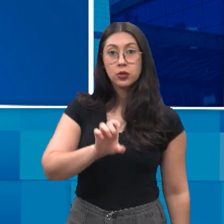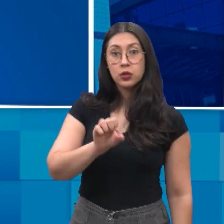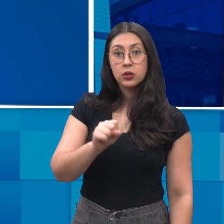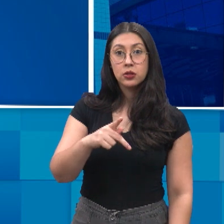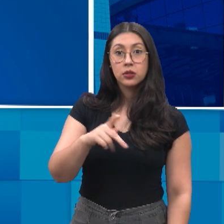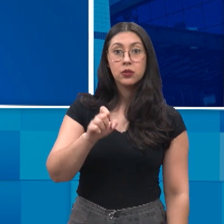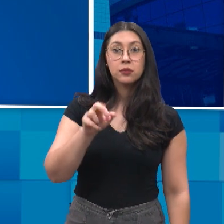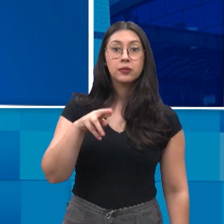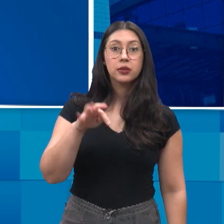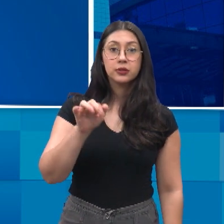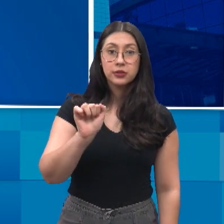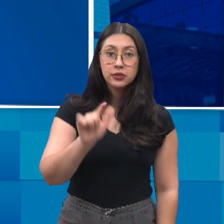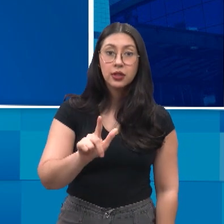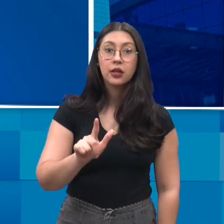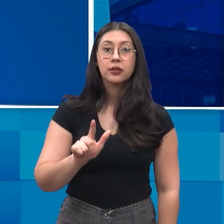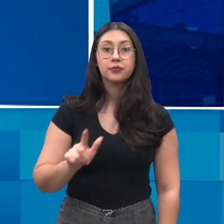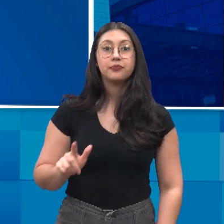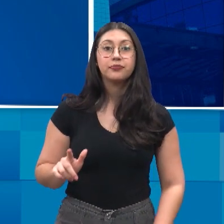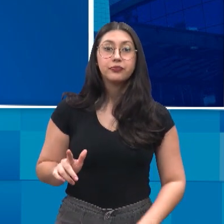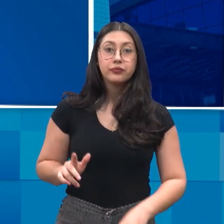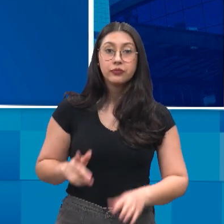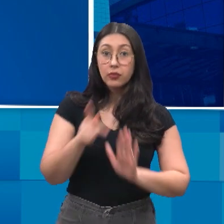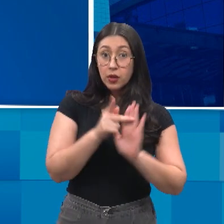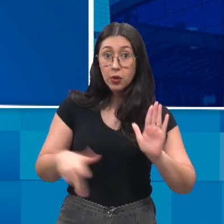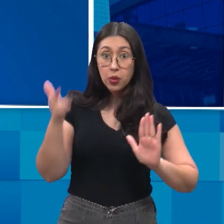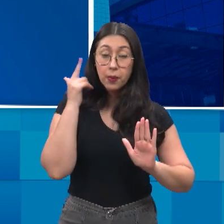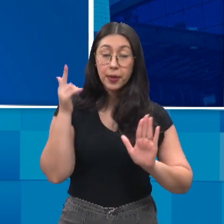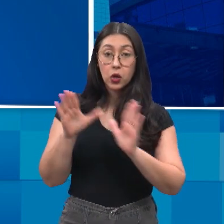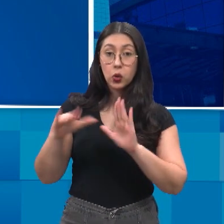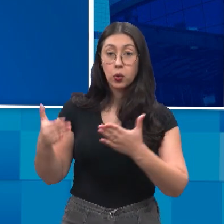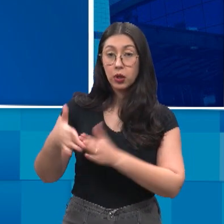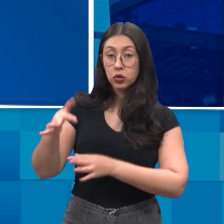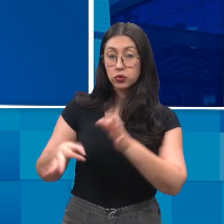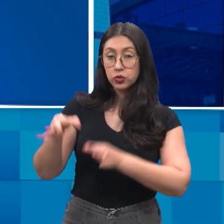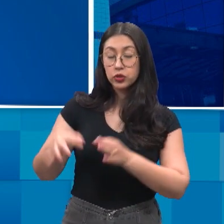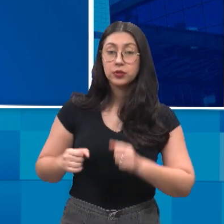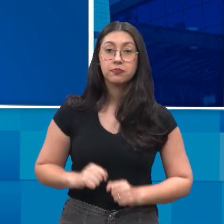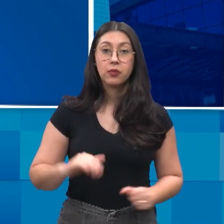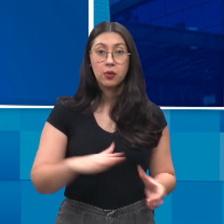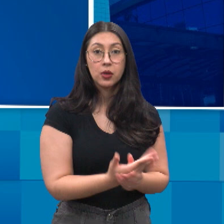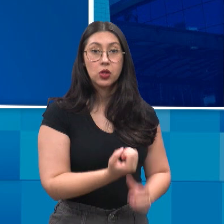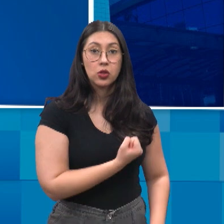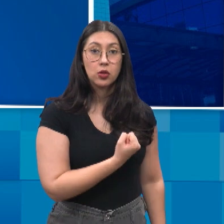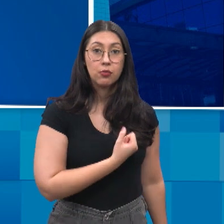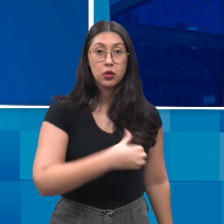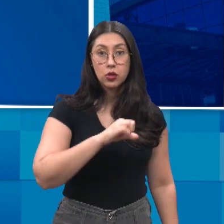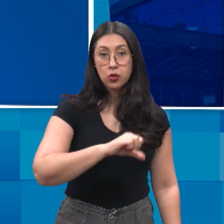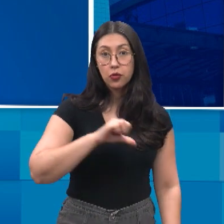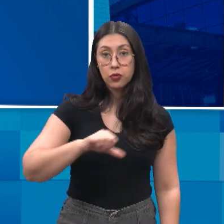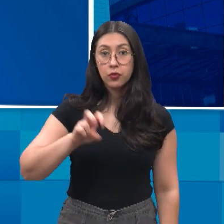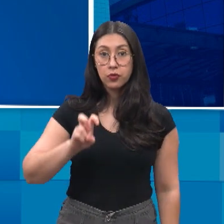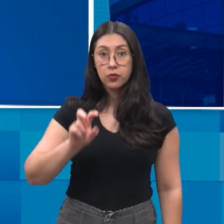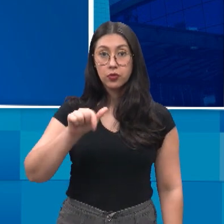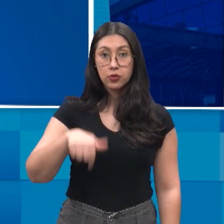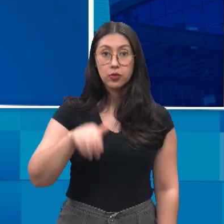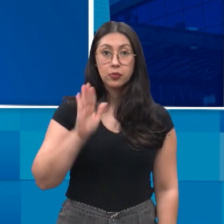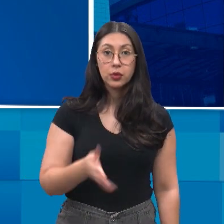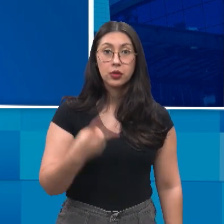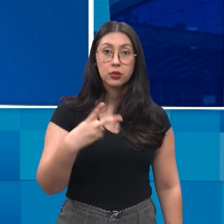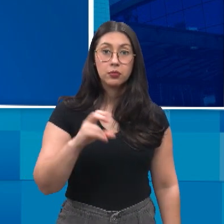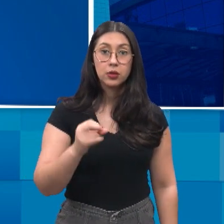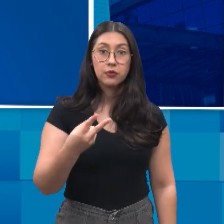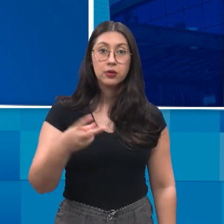ordinário, Comissão Justiça. Processo número 9957 de 2025, projeto de